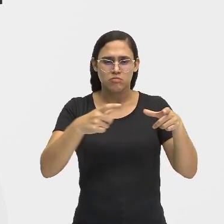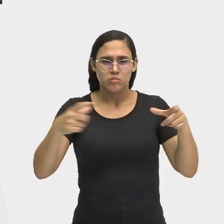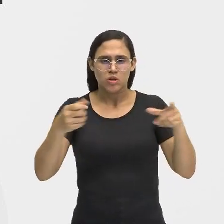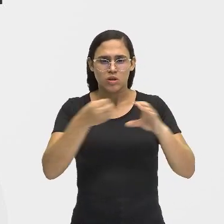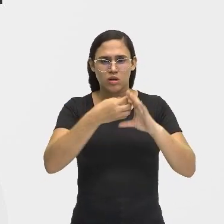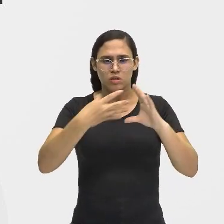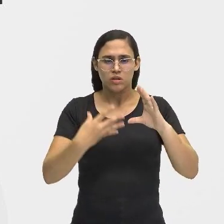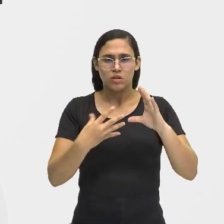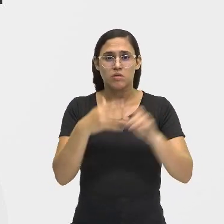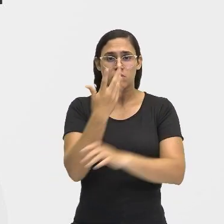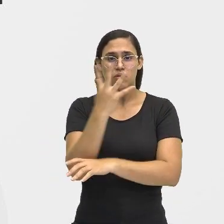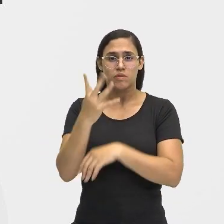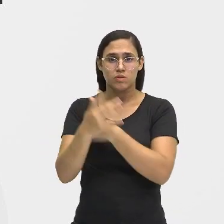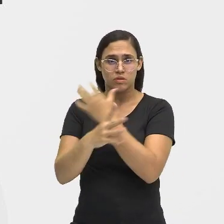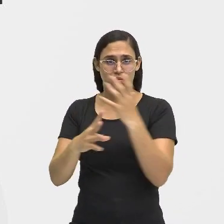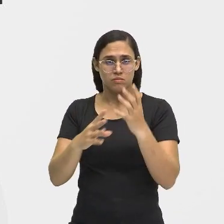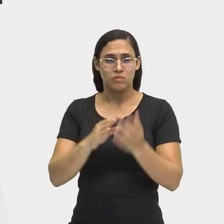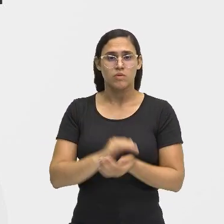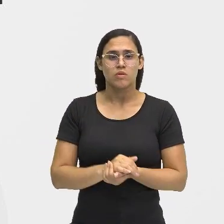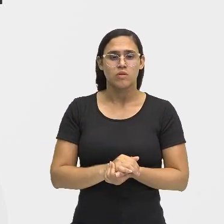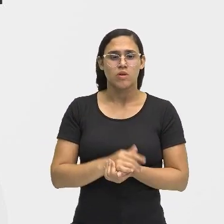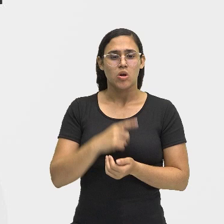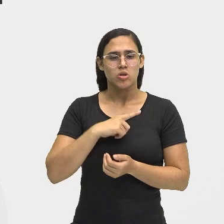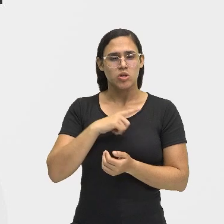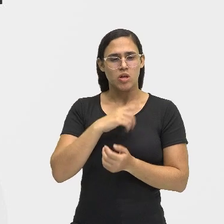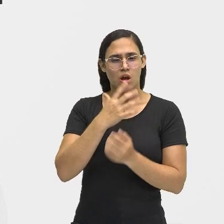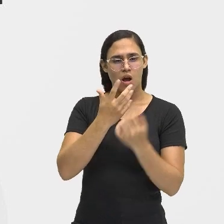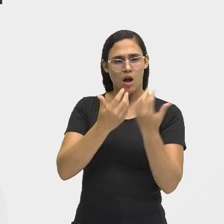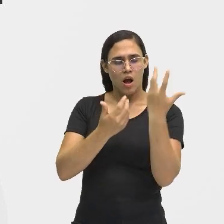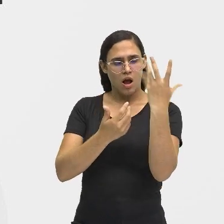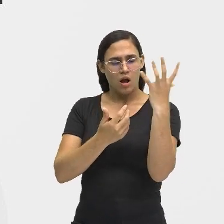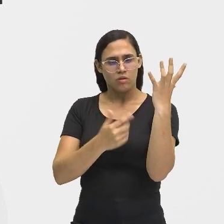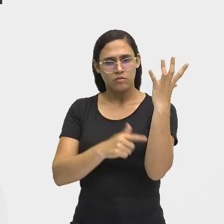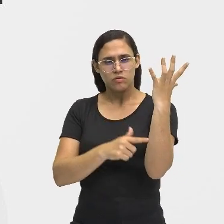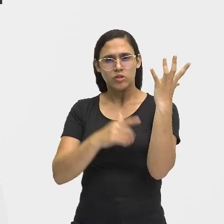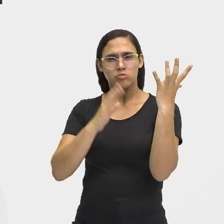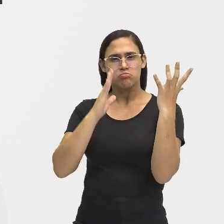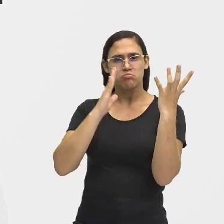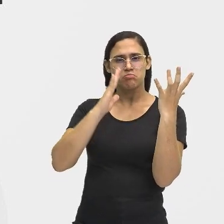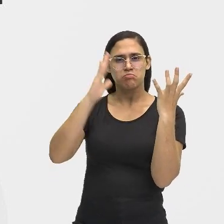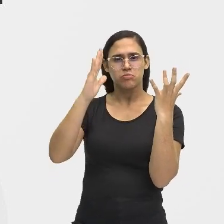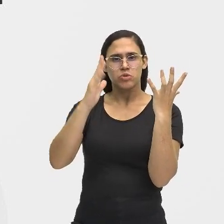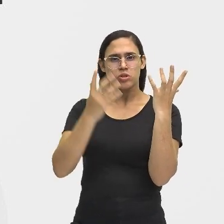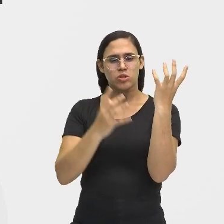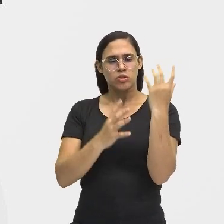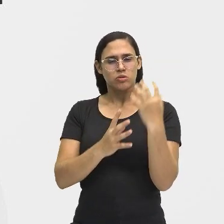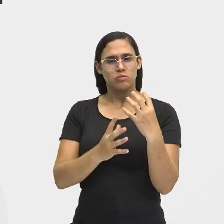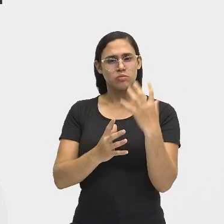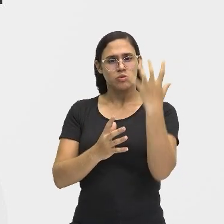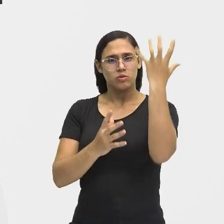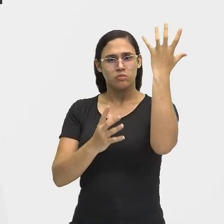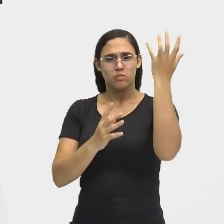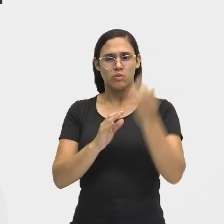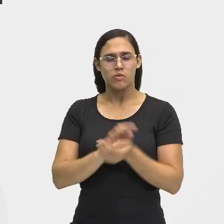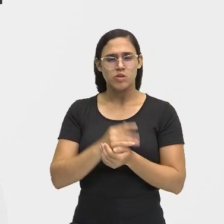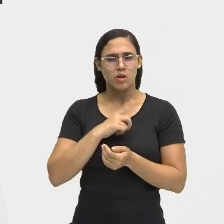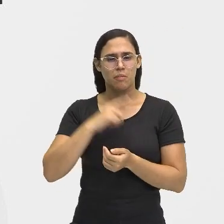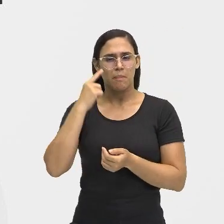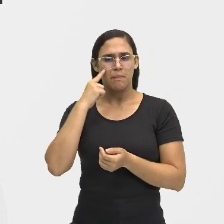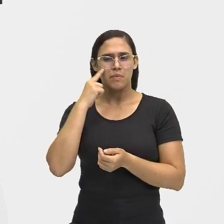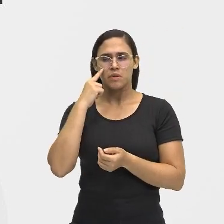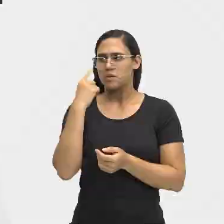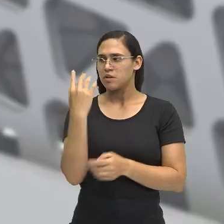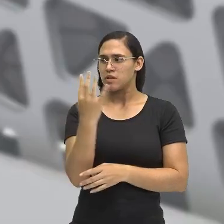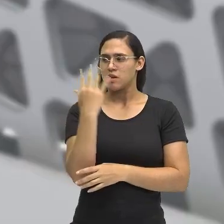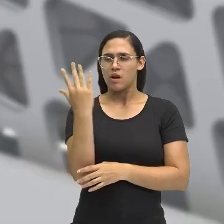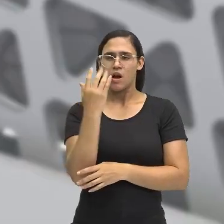pela floresta amazônica com árvores de grande porte, né? Então, a gente pensa em Amazônia, já pensa nas árvores de grande